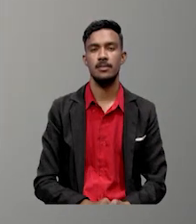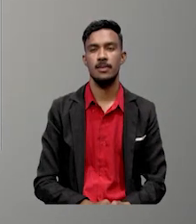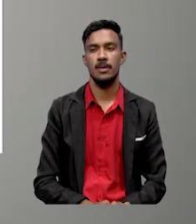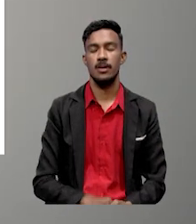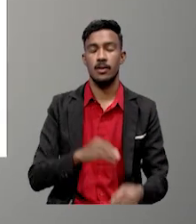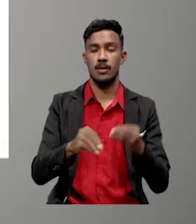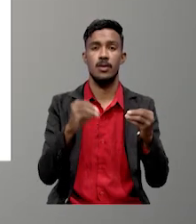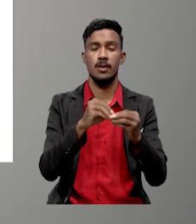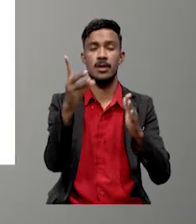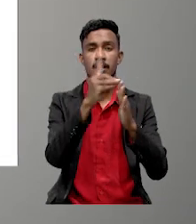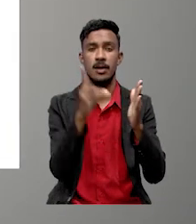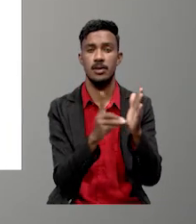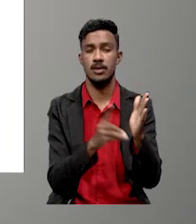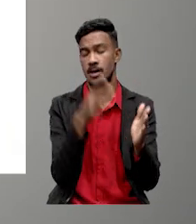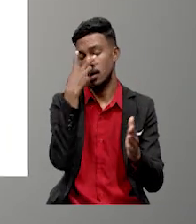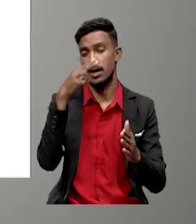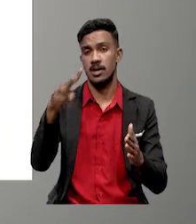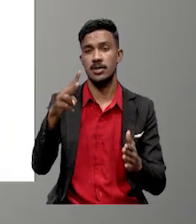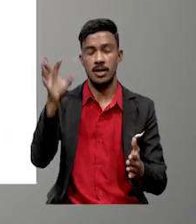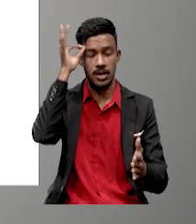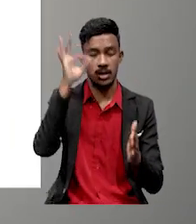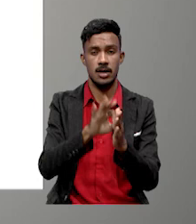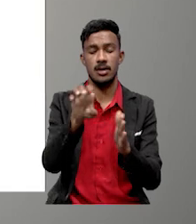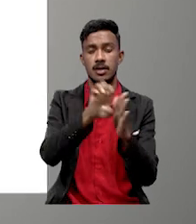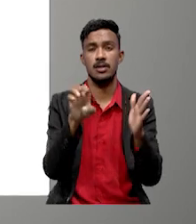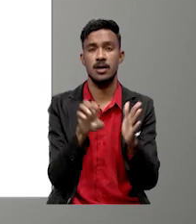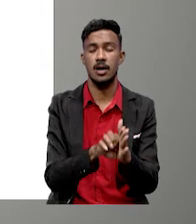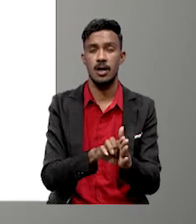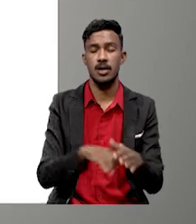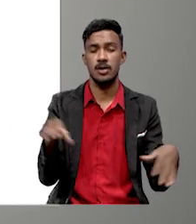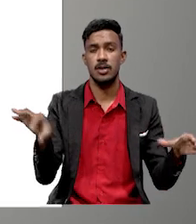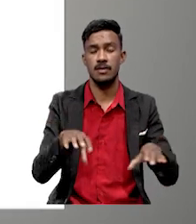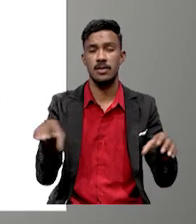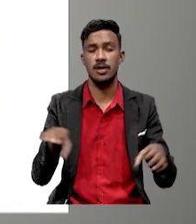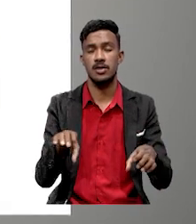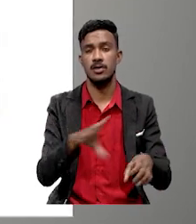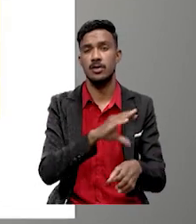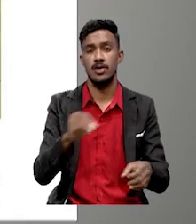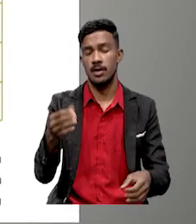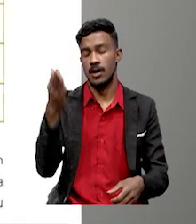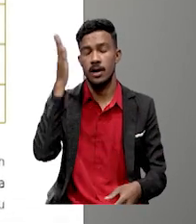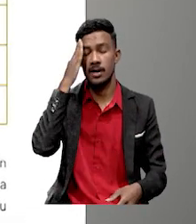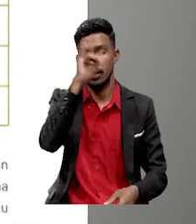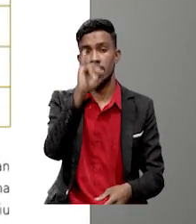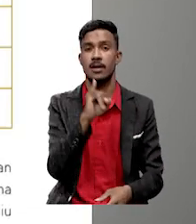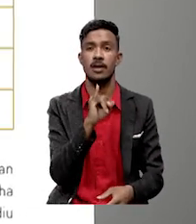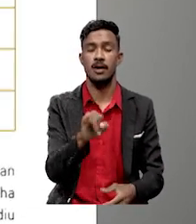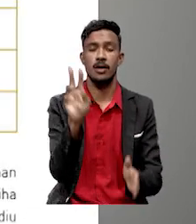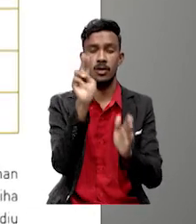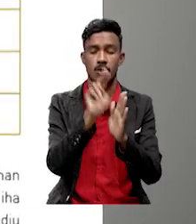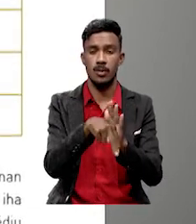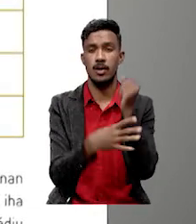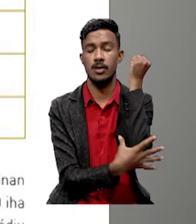Baseado em dados mini-pesquisa, o Secretaria de Estado de Formação Profissional e Emprego identifica o número de desemprego que tem em rua